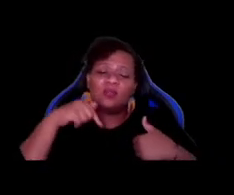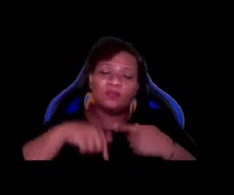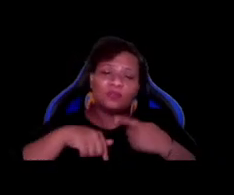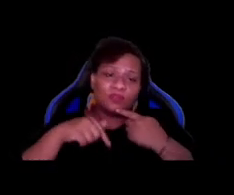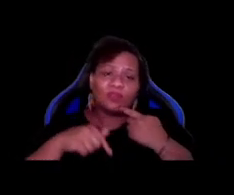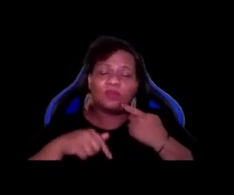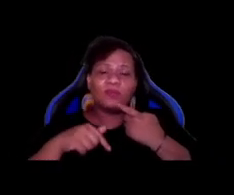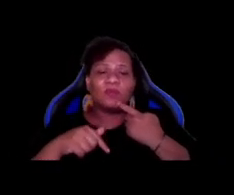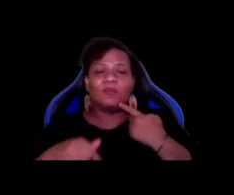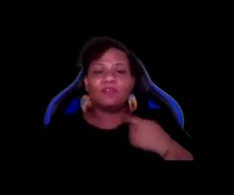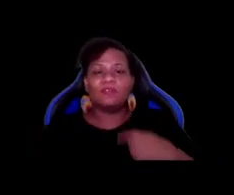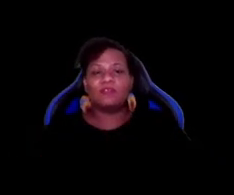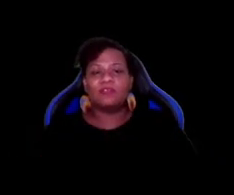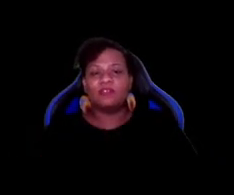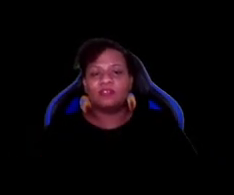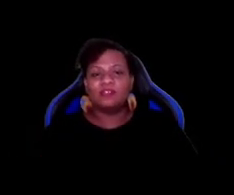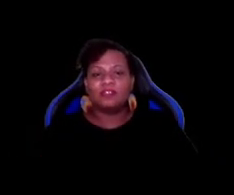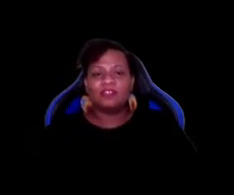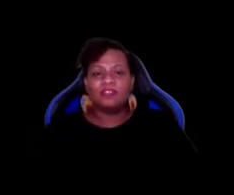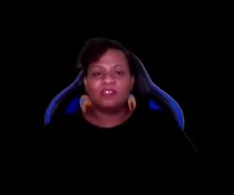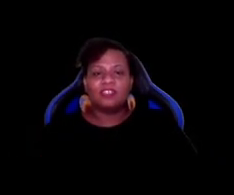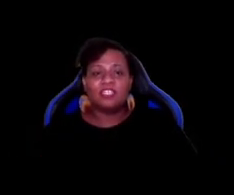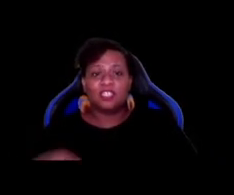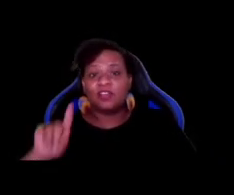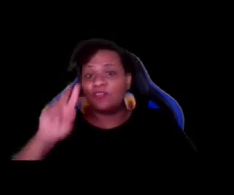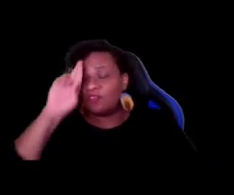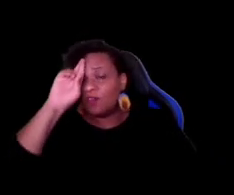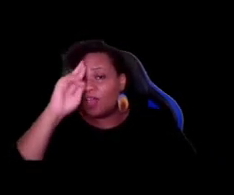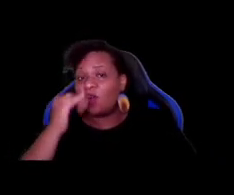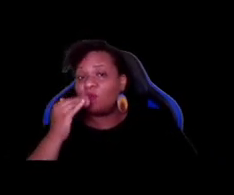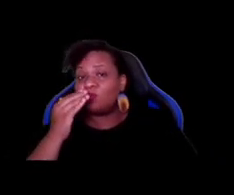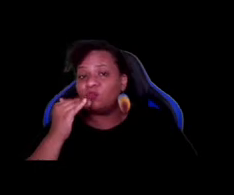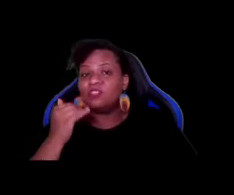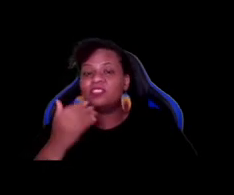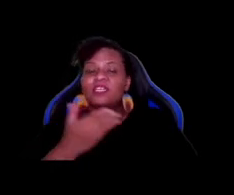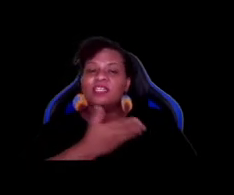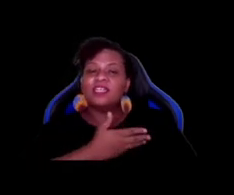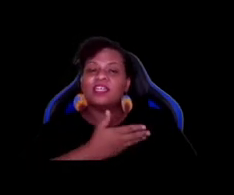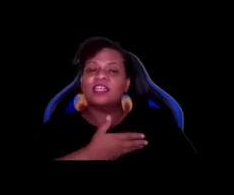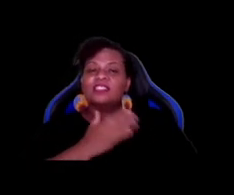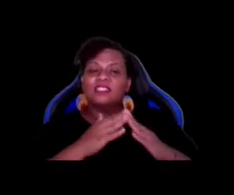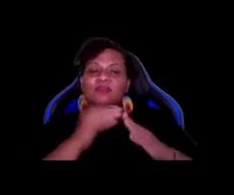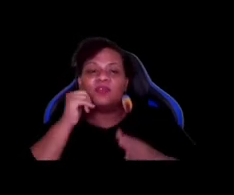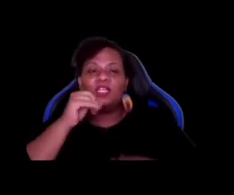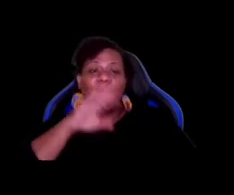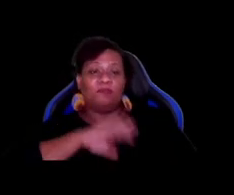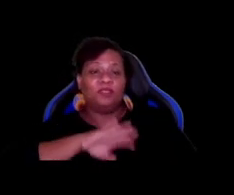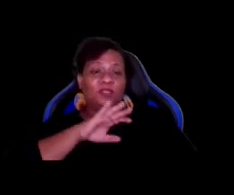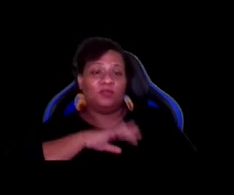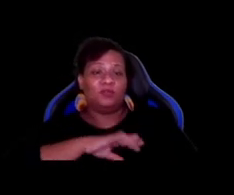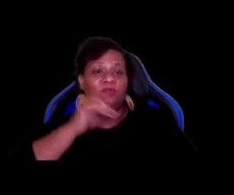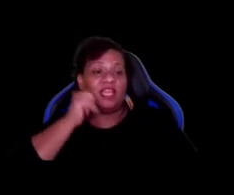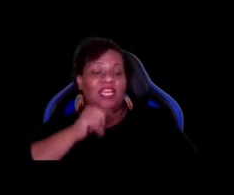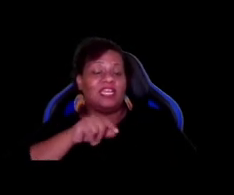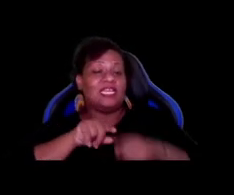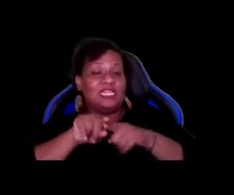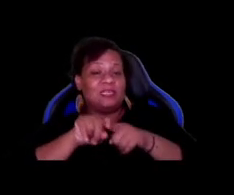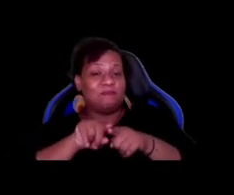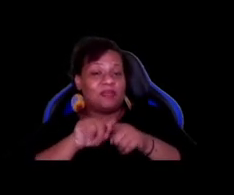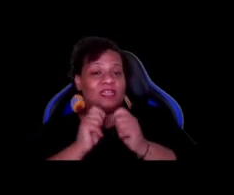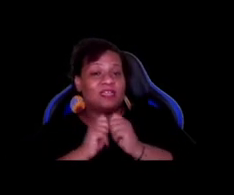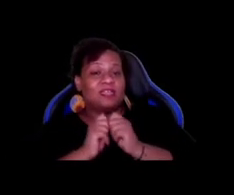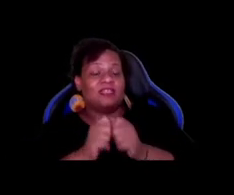né? Eu ia almoçar na casa de Eliana Brito, que é minha grande irmã e parceira também,